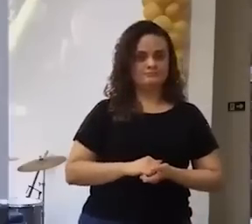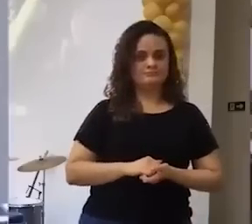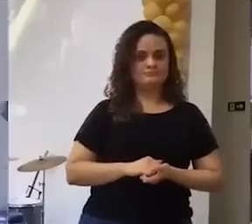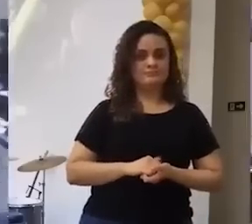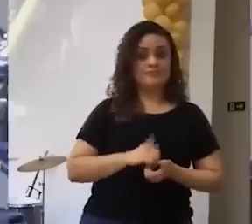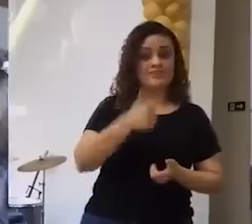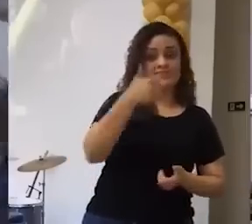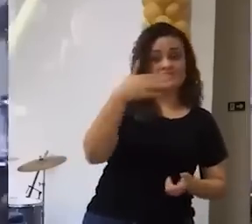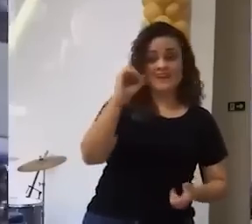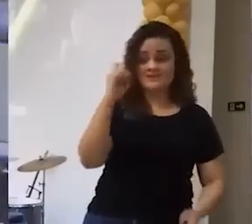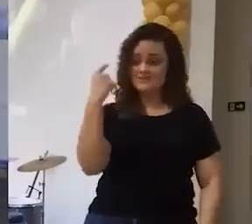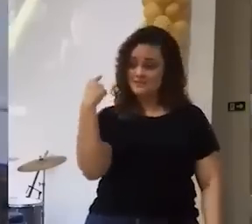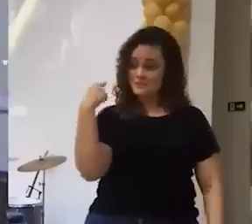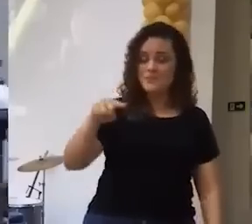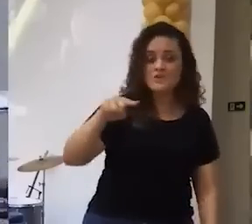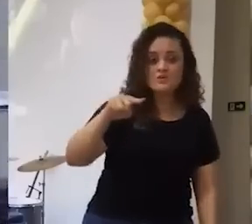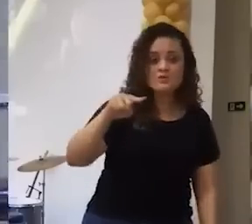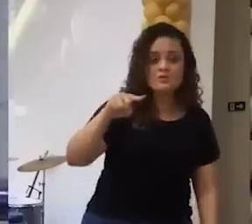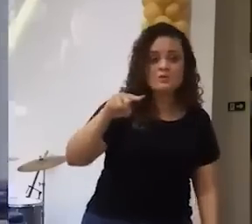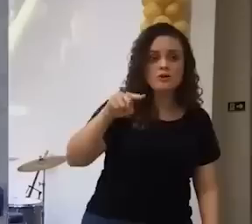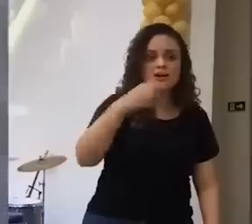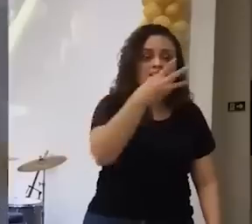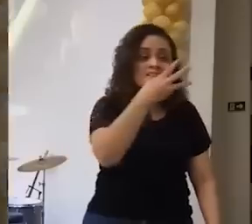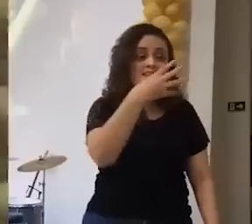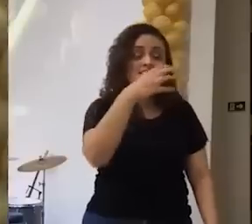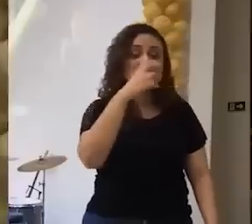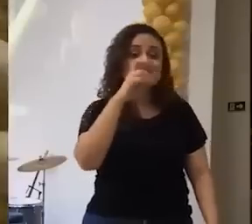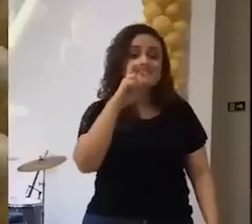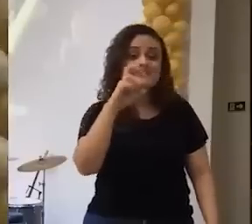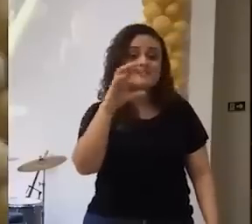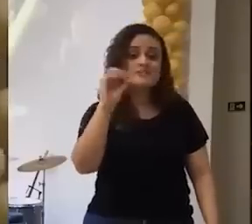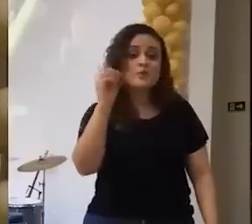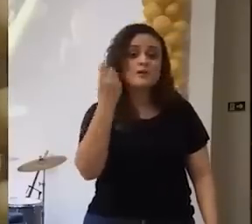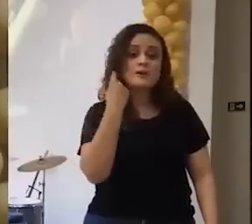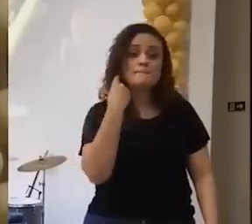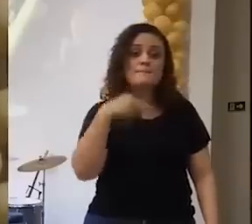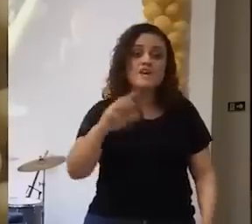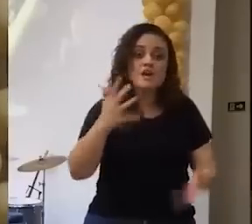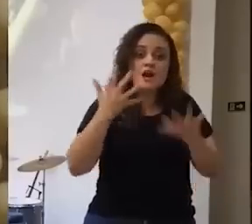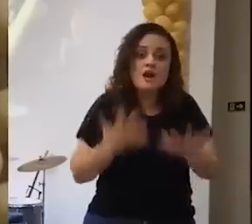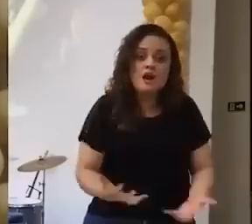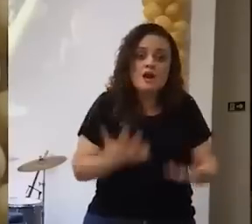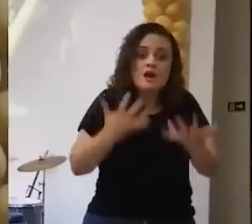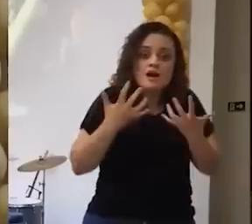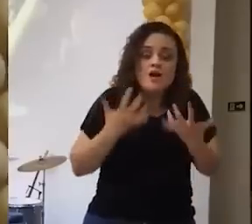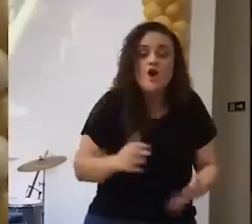10 mil talentos são 350 mil quilos de ouro.